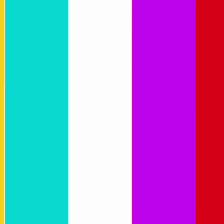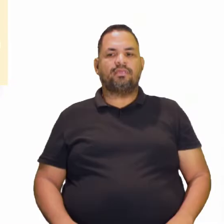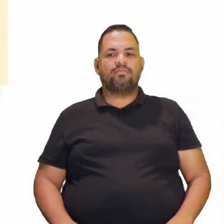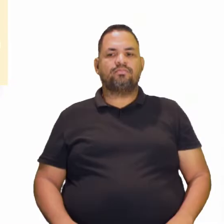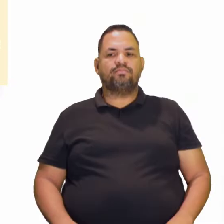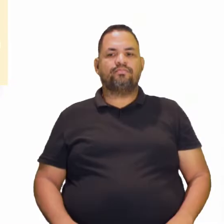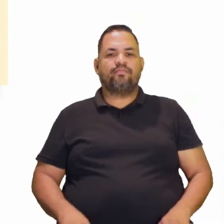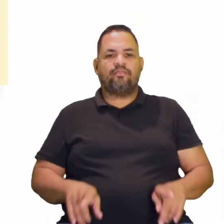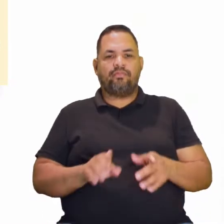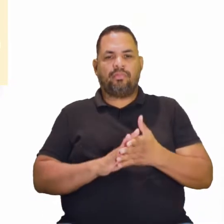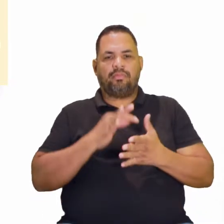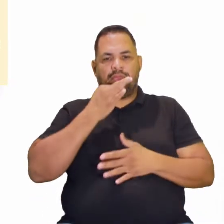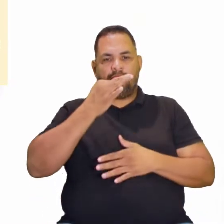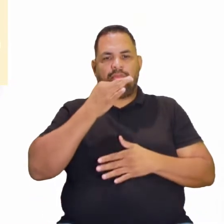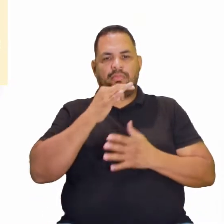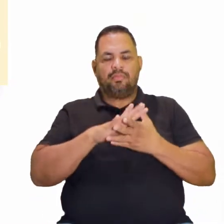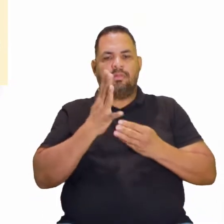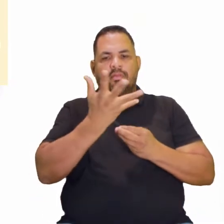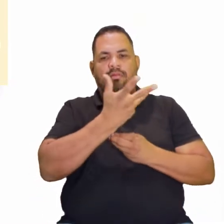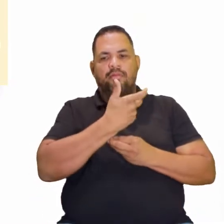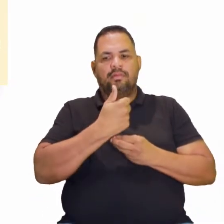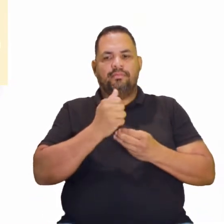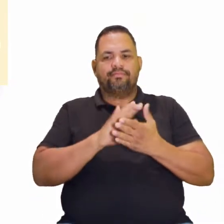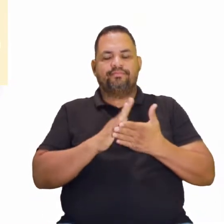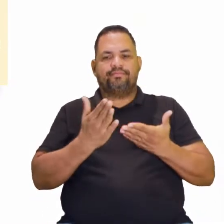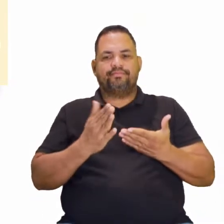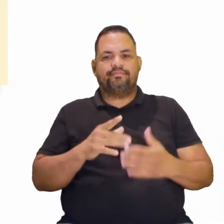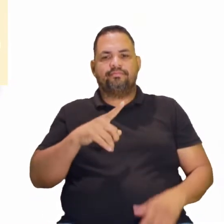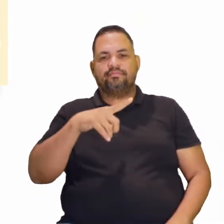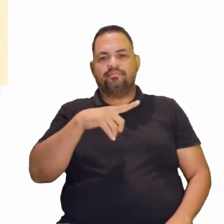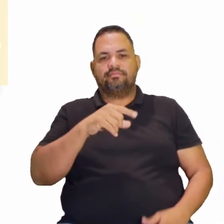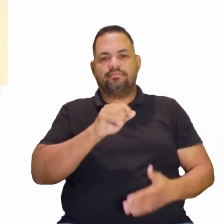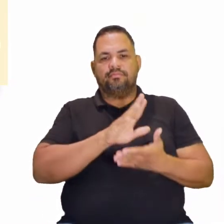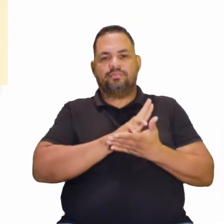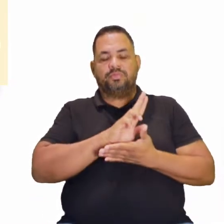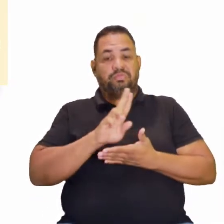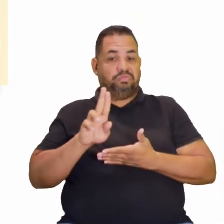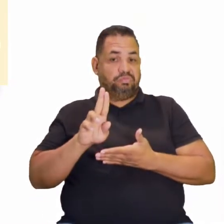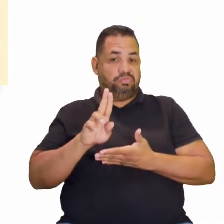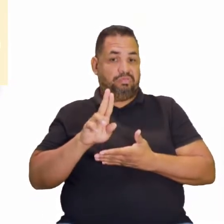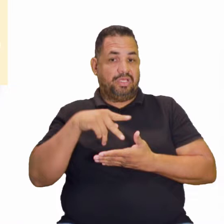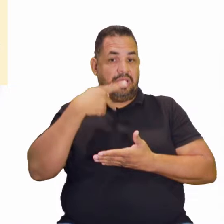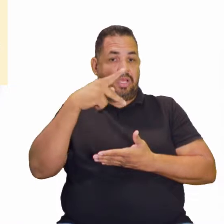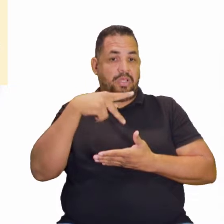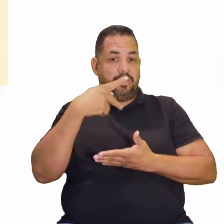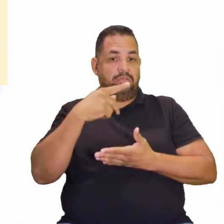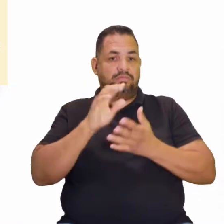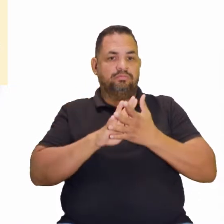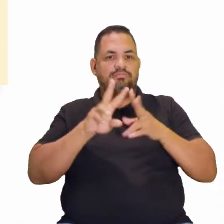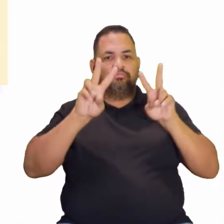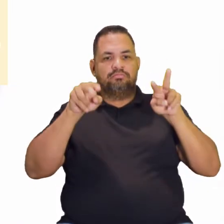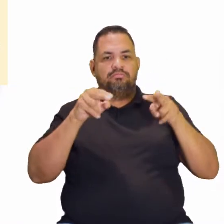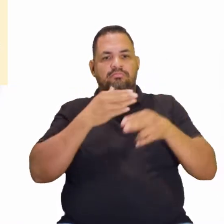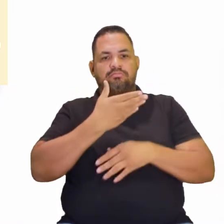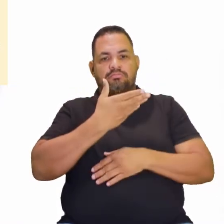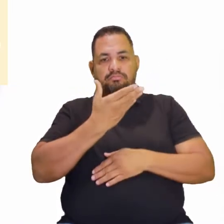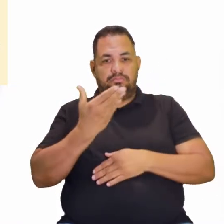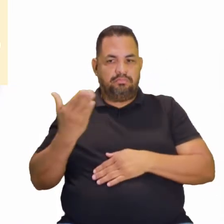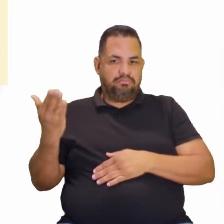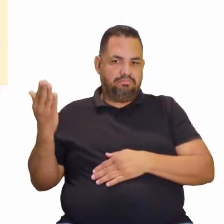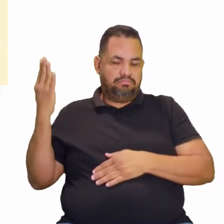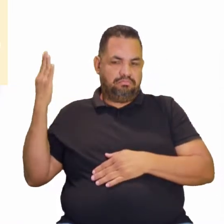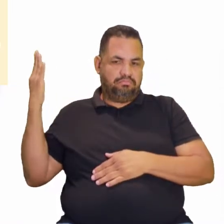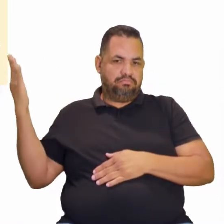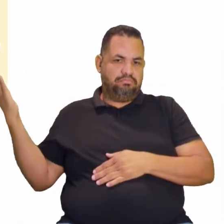de arte, né? Então, que ele chamou as obras da Anitta, ele escreveu um artigo, né,